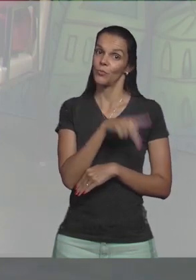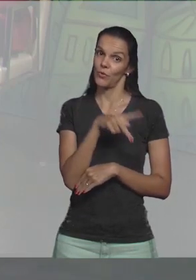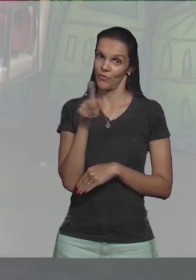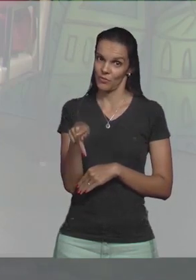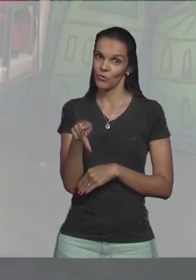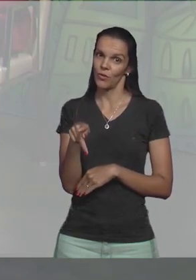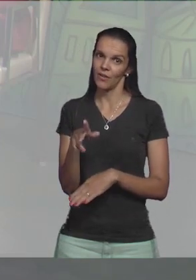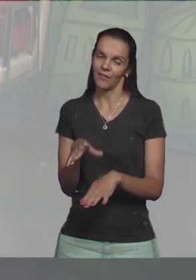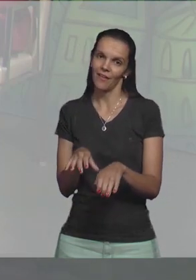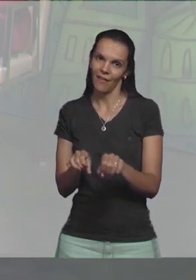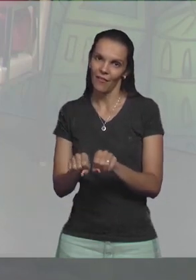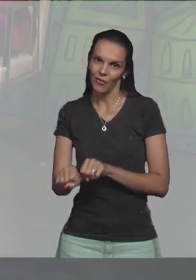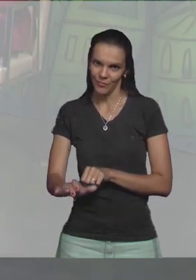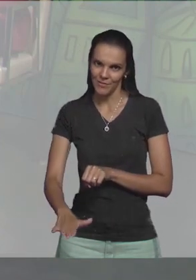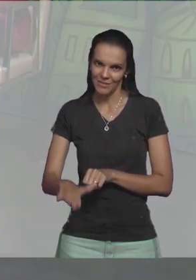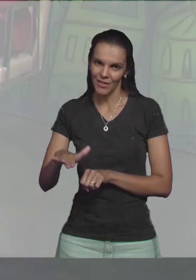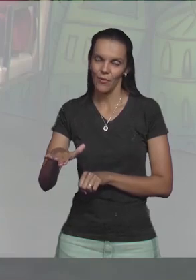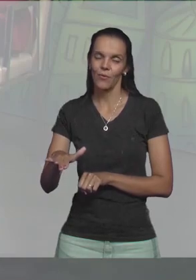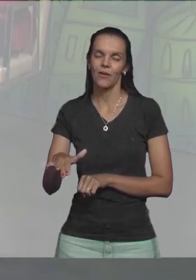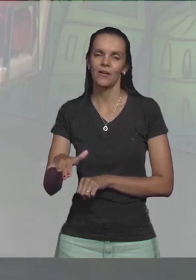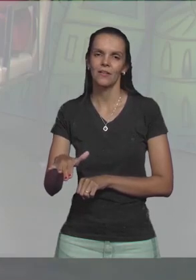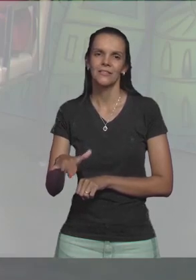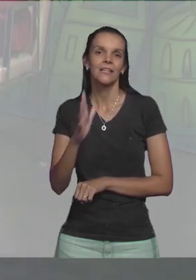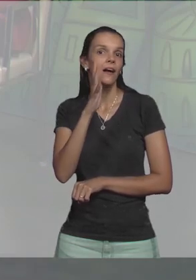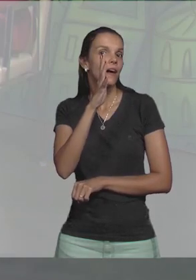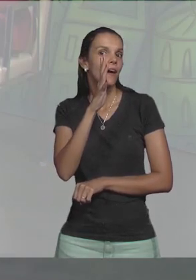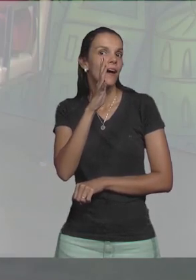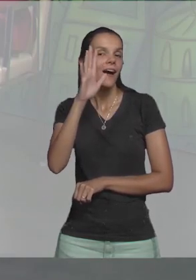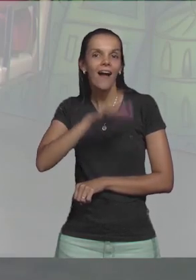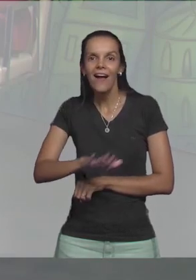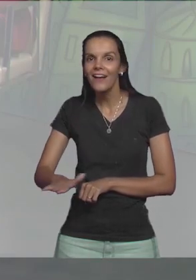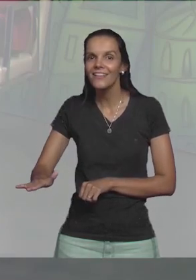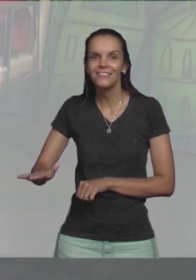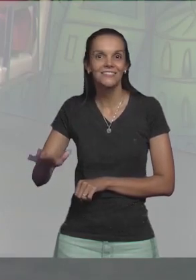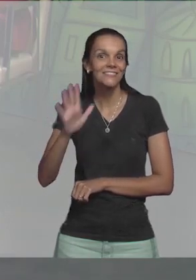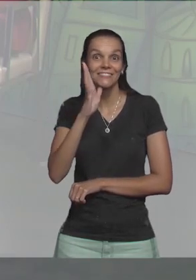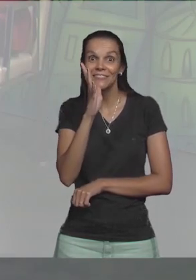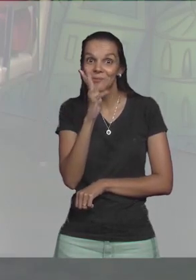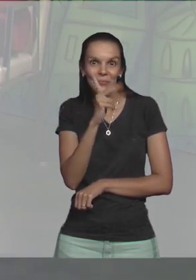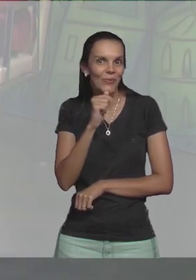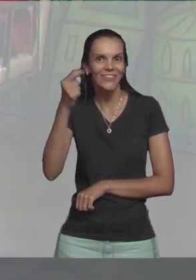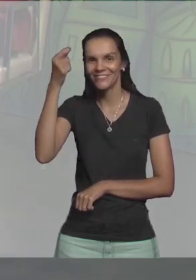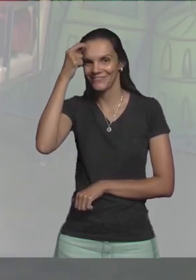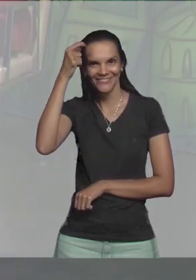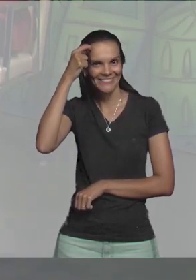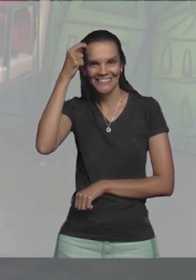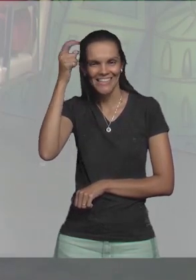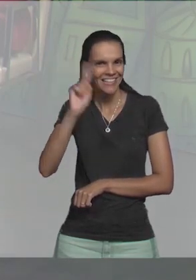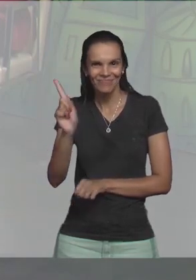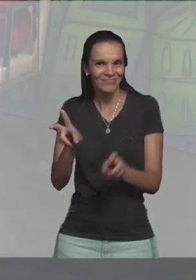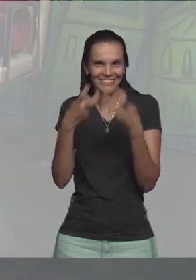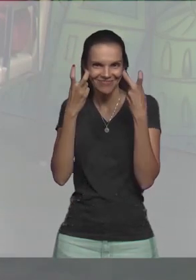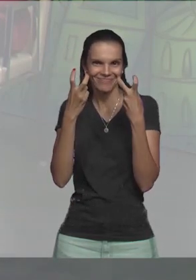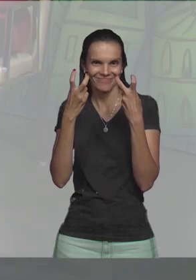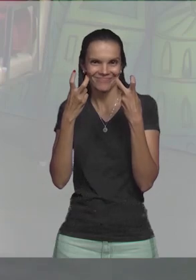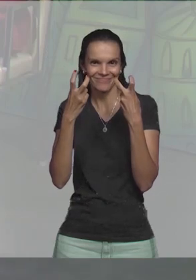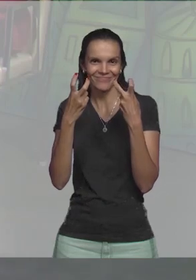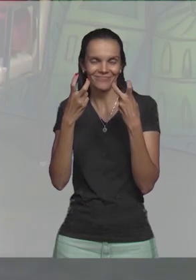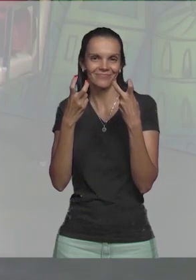professora de formação, é muito difícil, porque a criança demora para tomar consciência disso, porque ela não